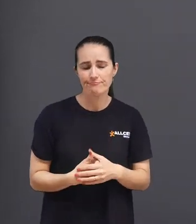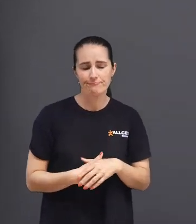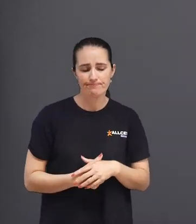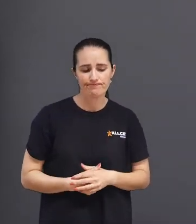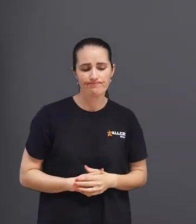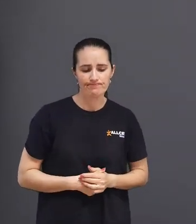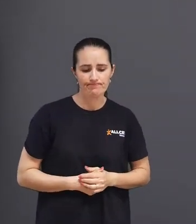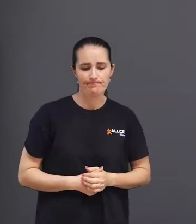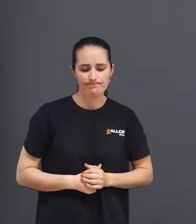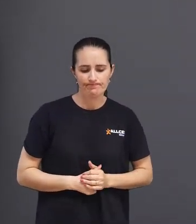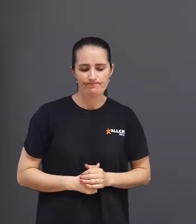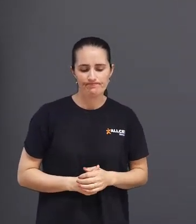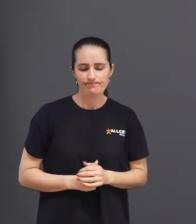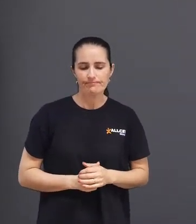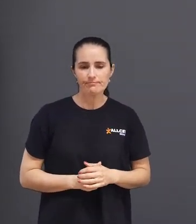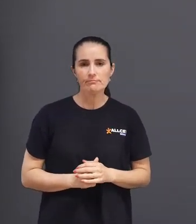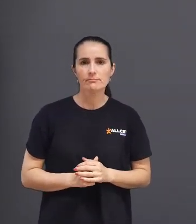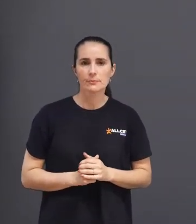condições financeiras, né?